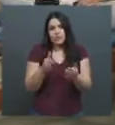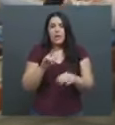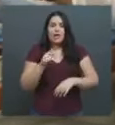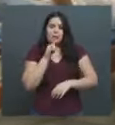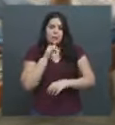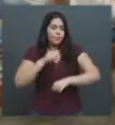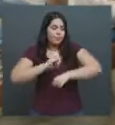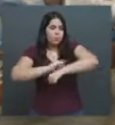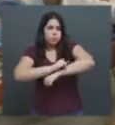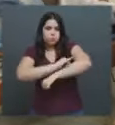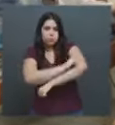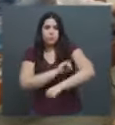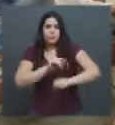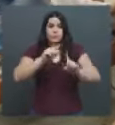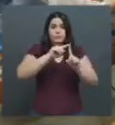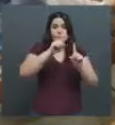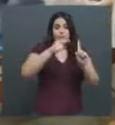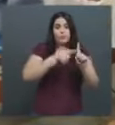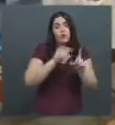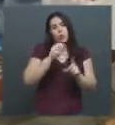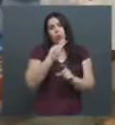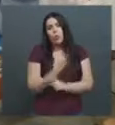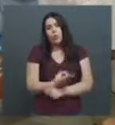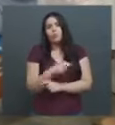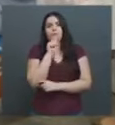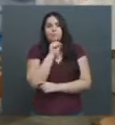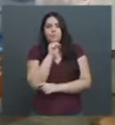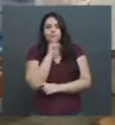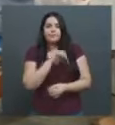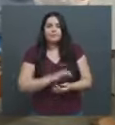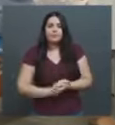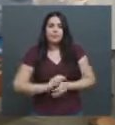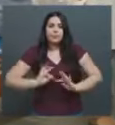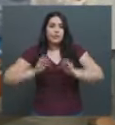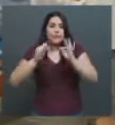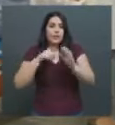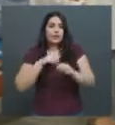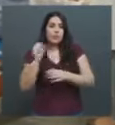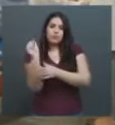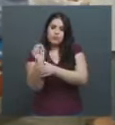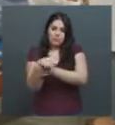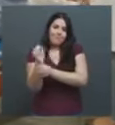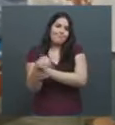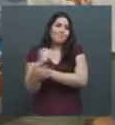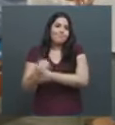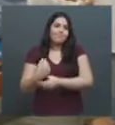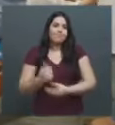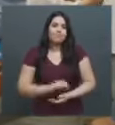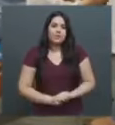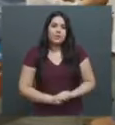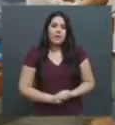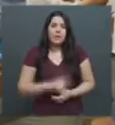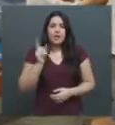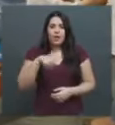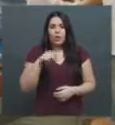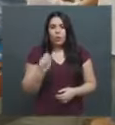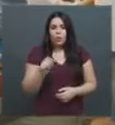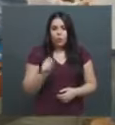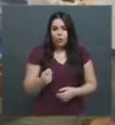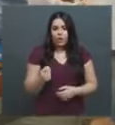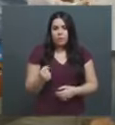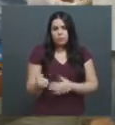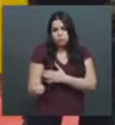obesidade, gestação ou envelhecimento. Como tratamento, existe a fisioterapia, que atua no fortalecimento